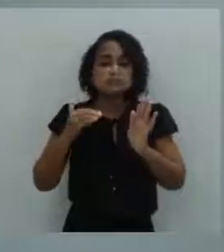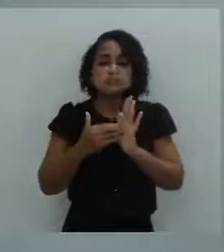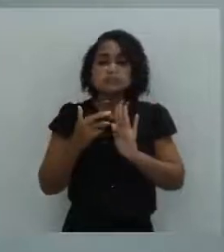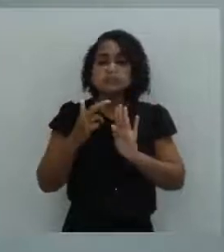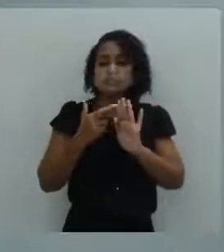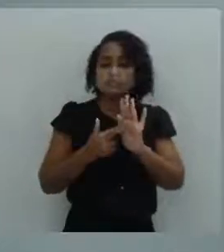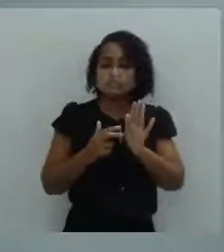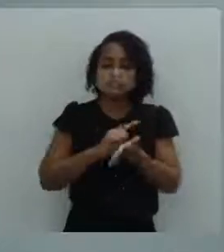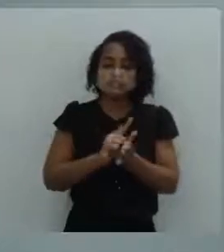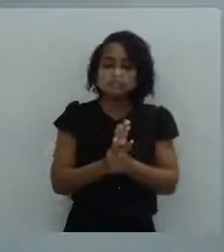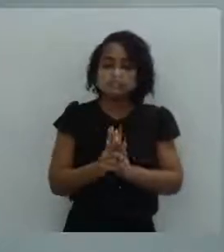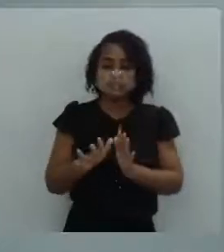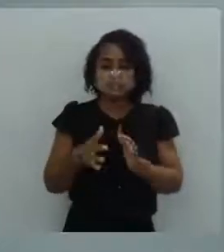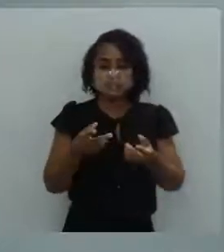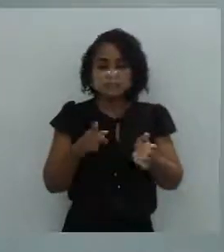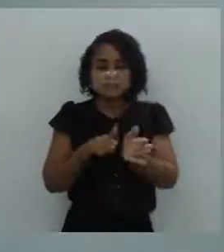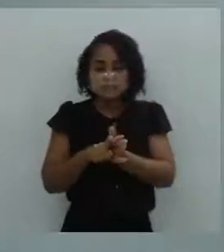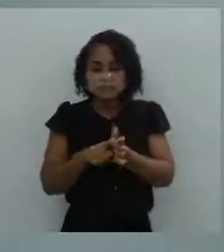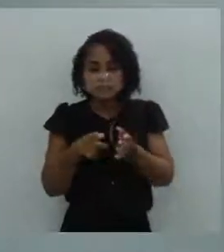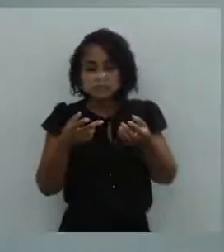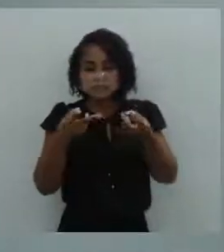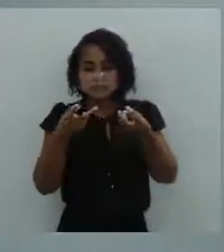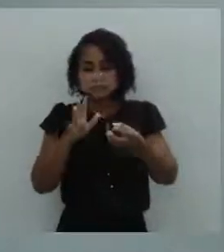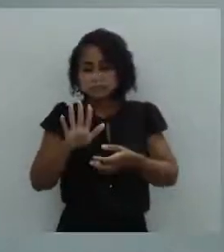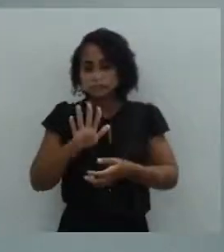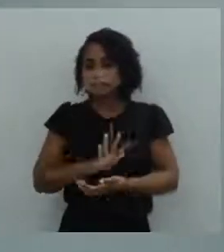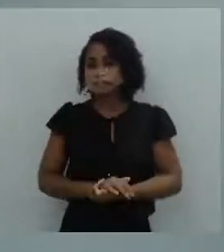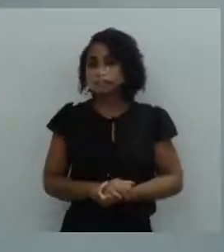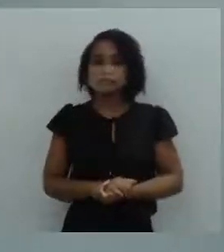do gênero. Vamos analisar isso direitinho?